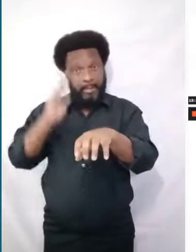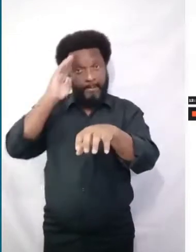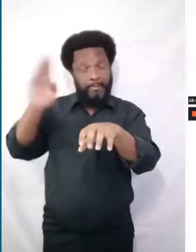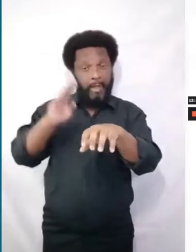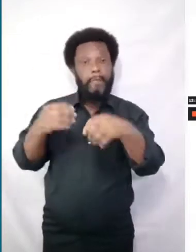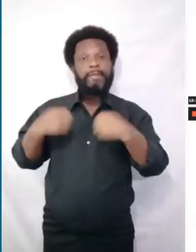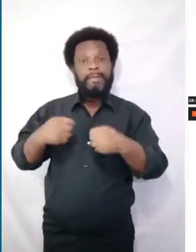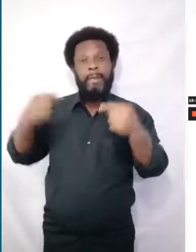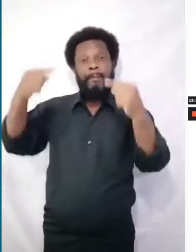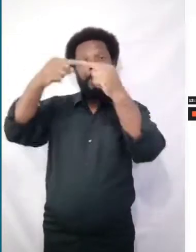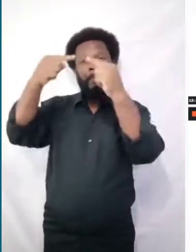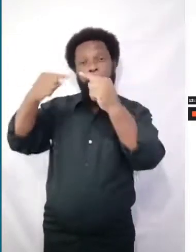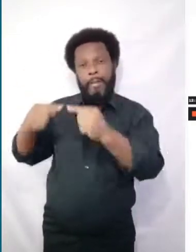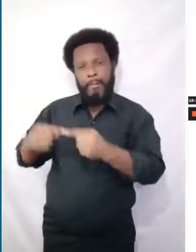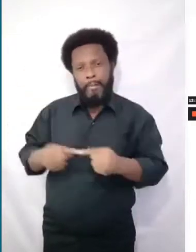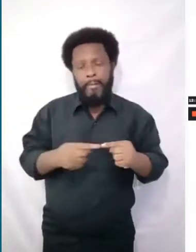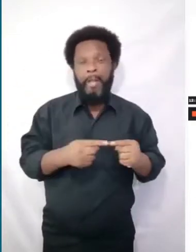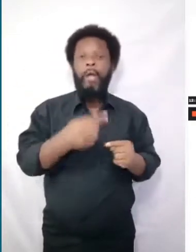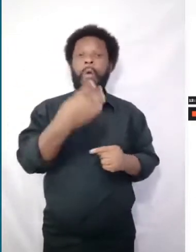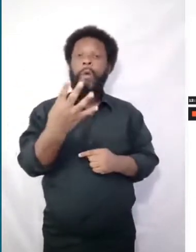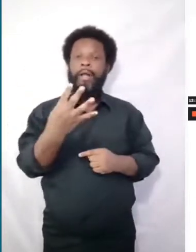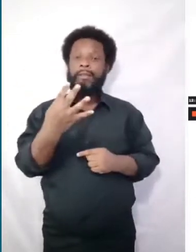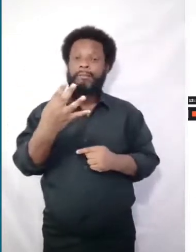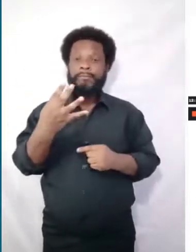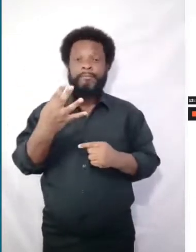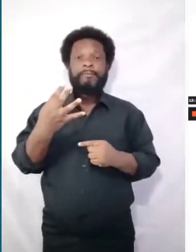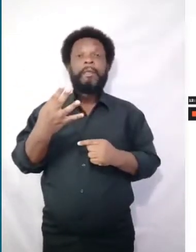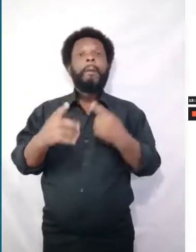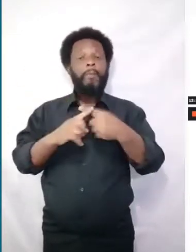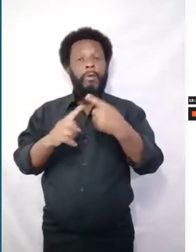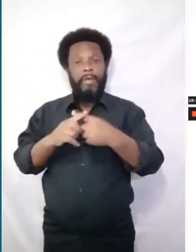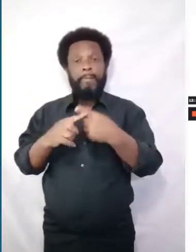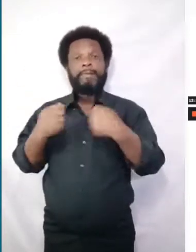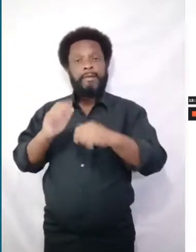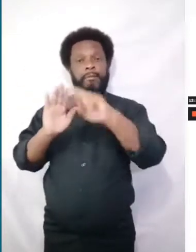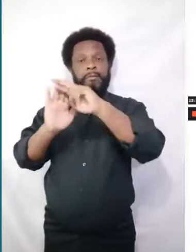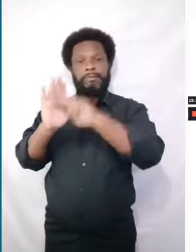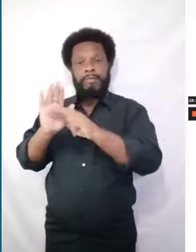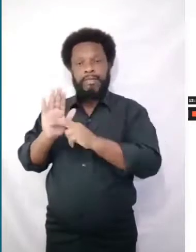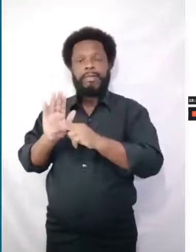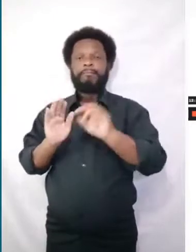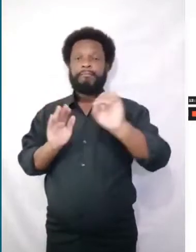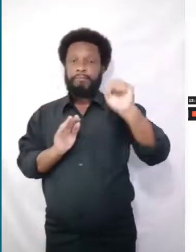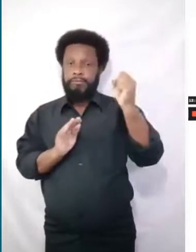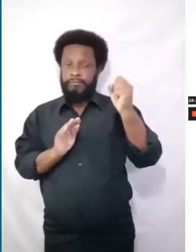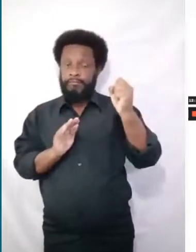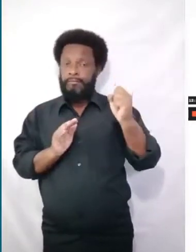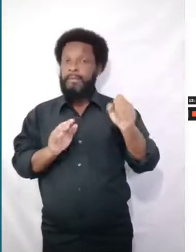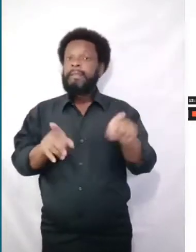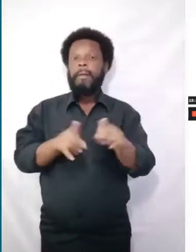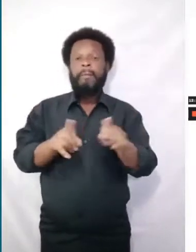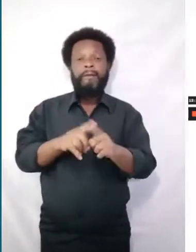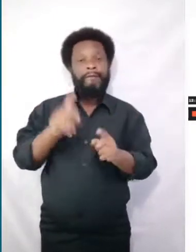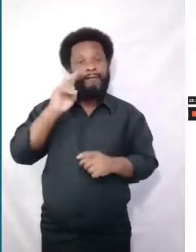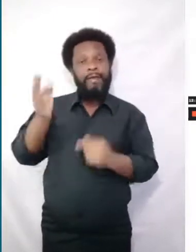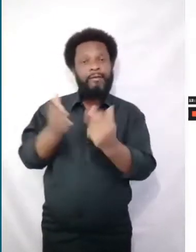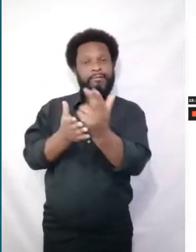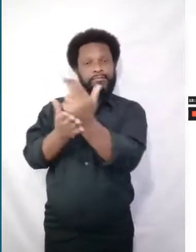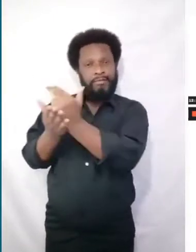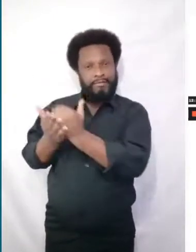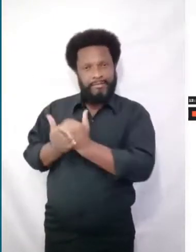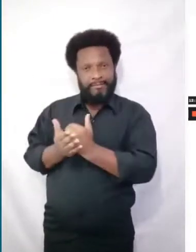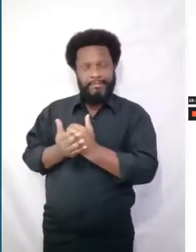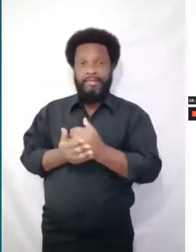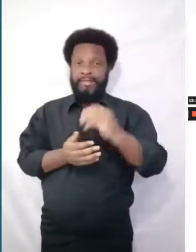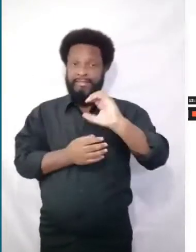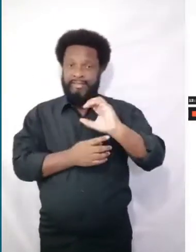de valência. O carbono ele é o átomo central. Ele vai fazer o maior número de ligações, ele vai precisar fazer 4 ligações, de acordo com a regra do quinteto. Aqui a gente tem a fórmula